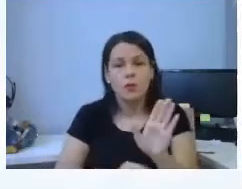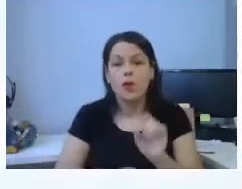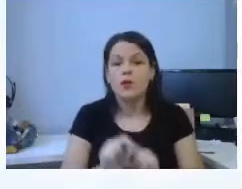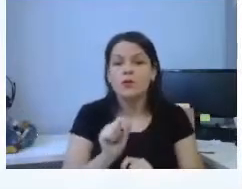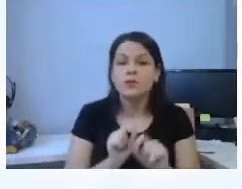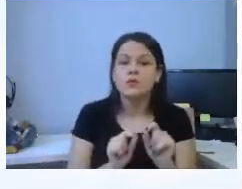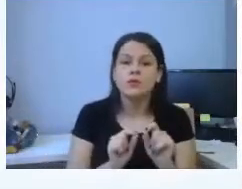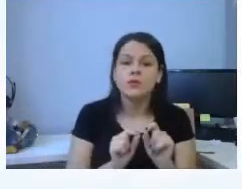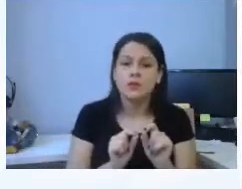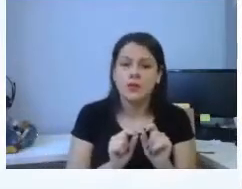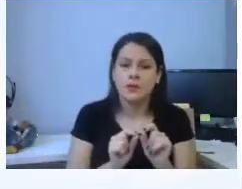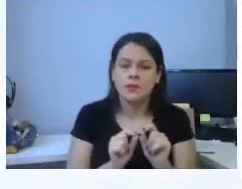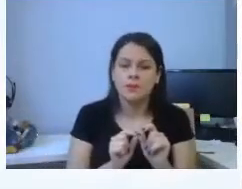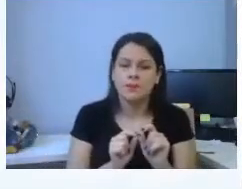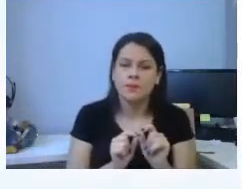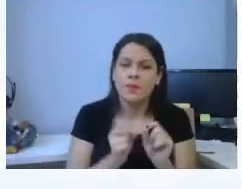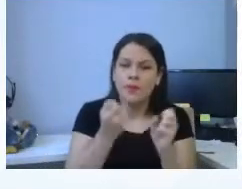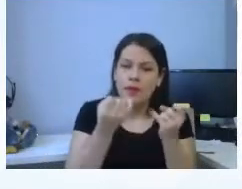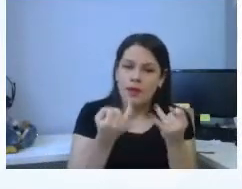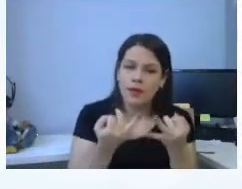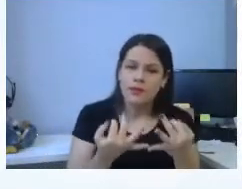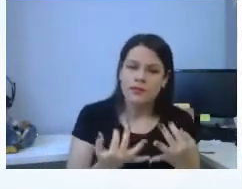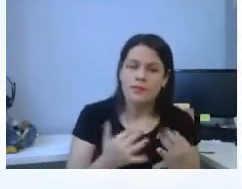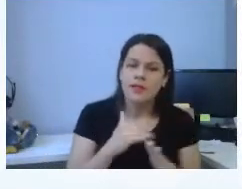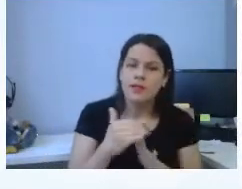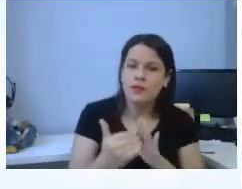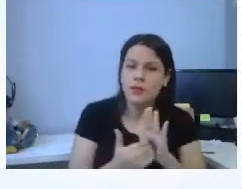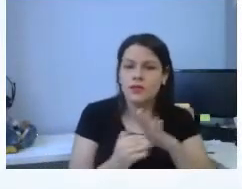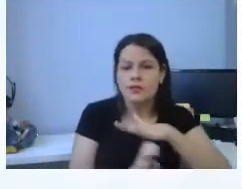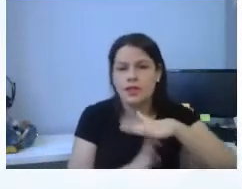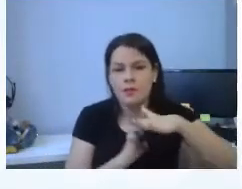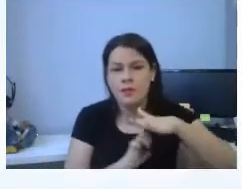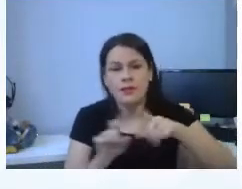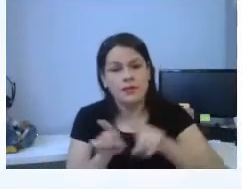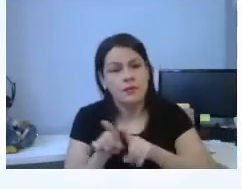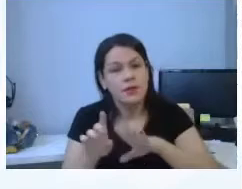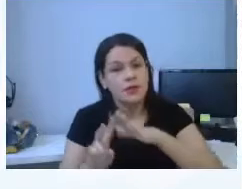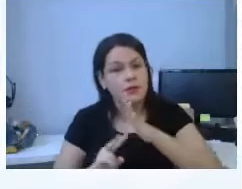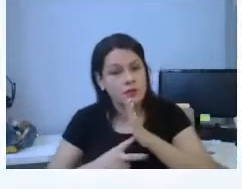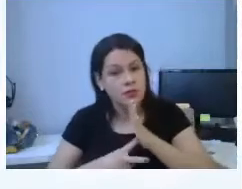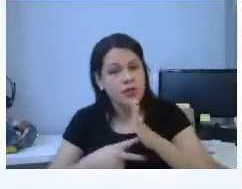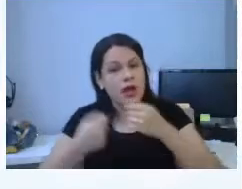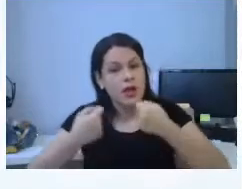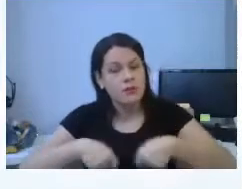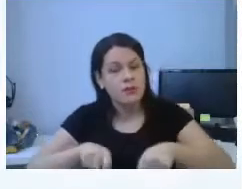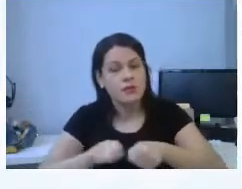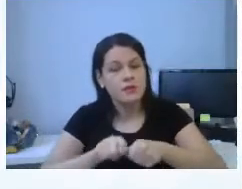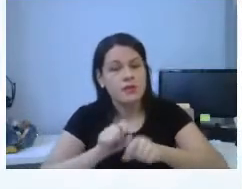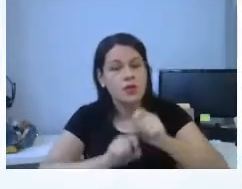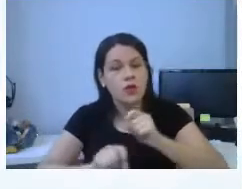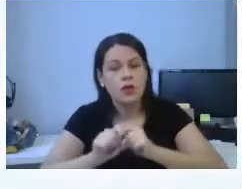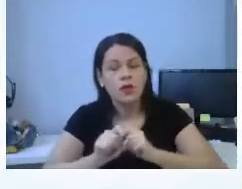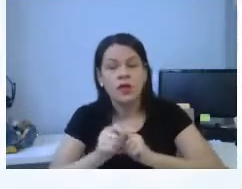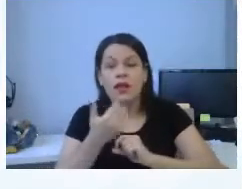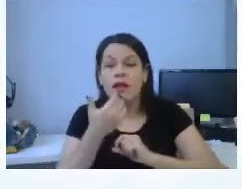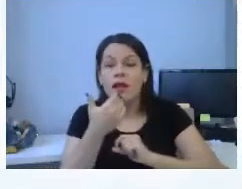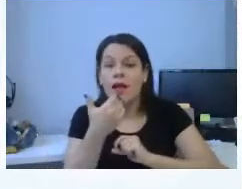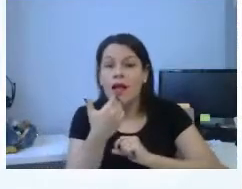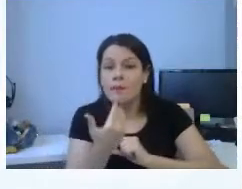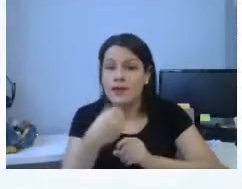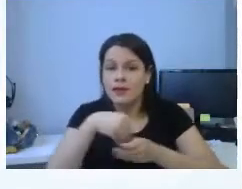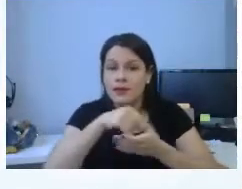Público, ela recomenda que as empresas, os sindicatos têm que ter ela solicita que seja